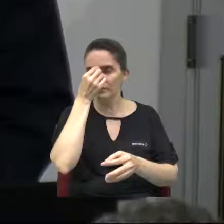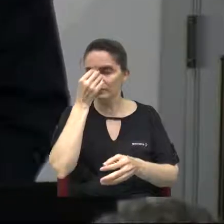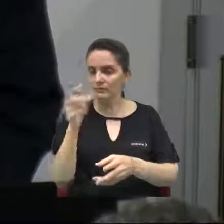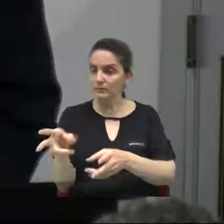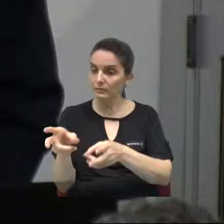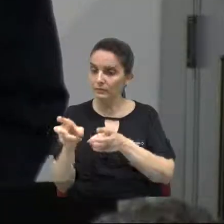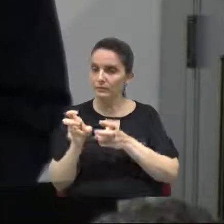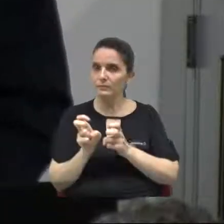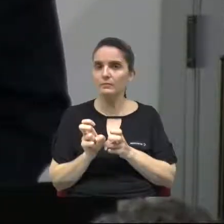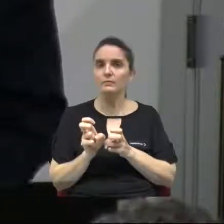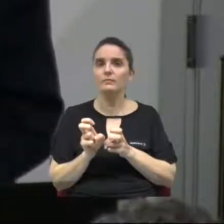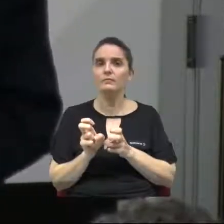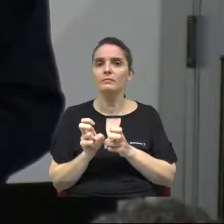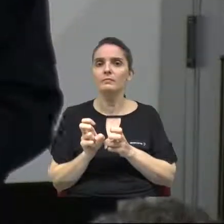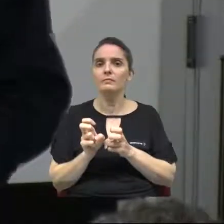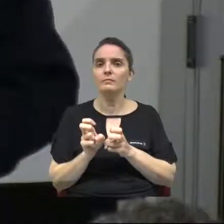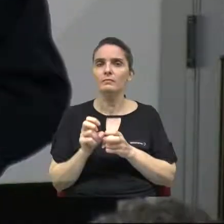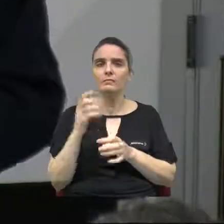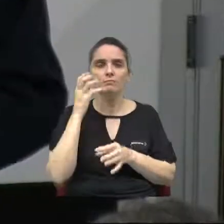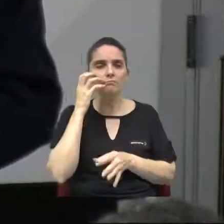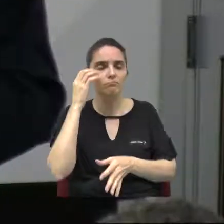Excelência demonstrava uma fé